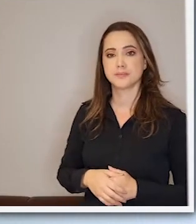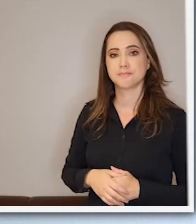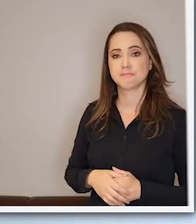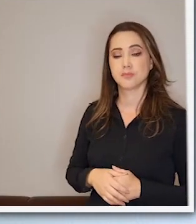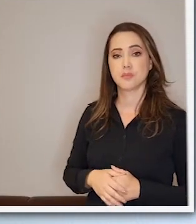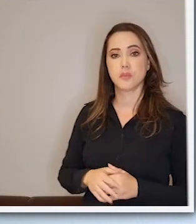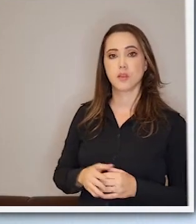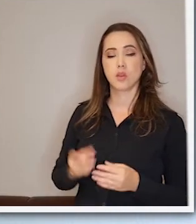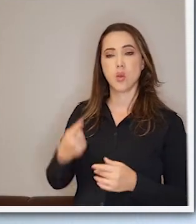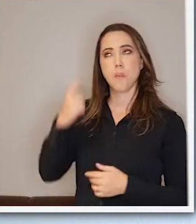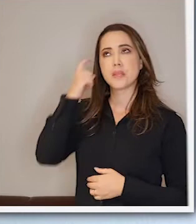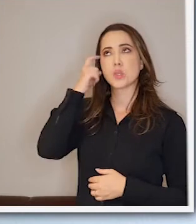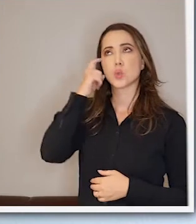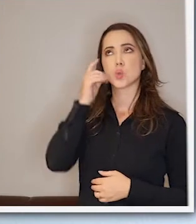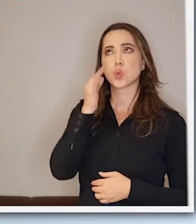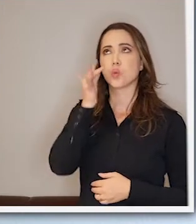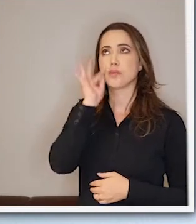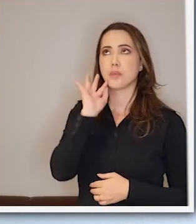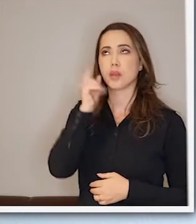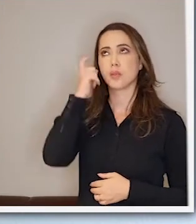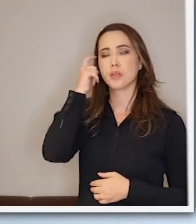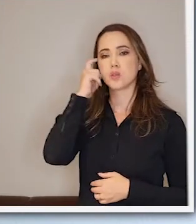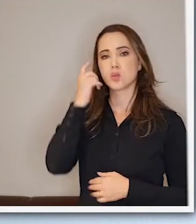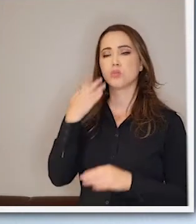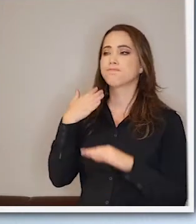chegando nesse final.